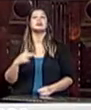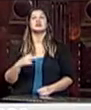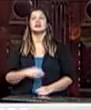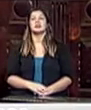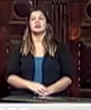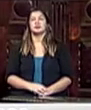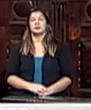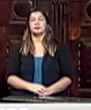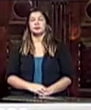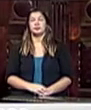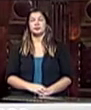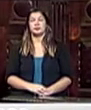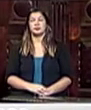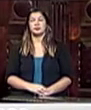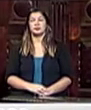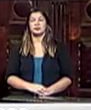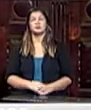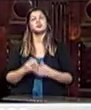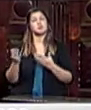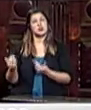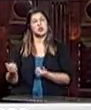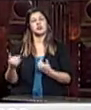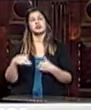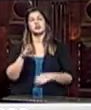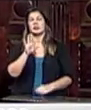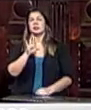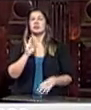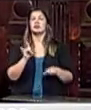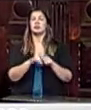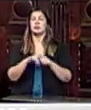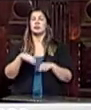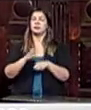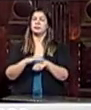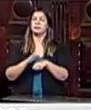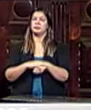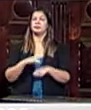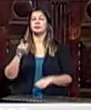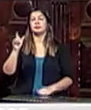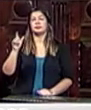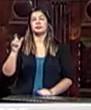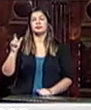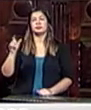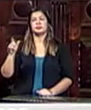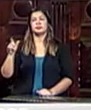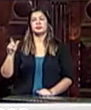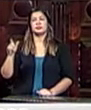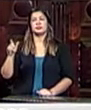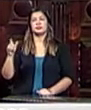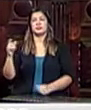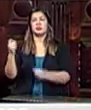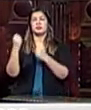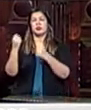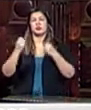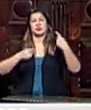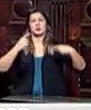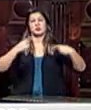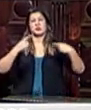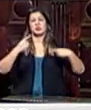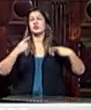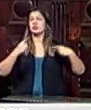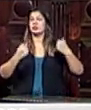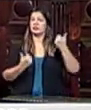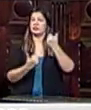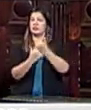jovem, mas também oriundo das forças políticas que